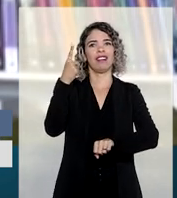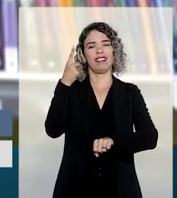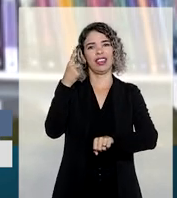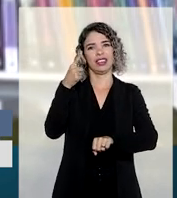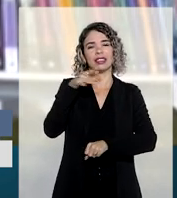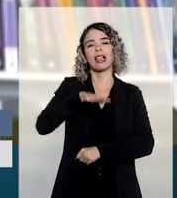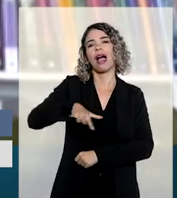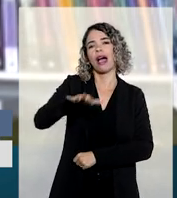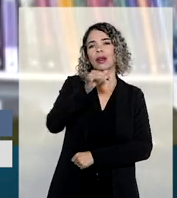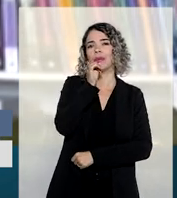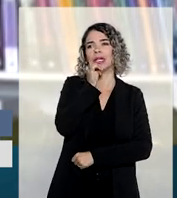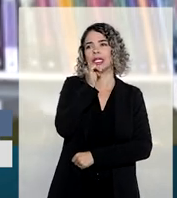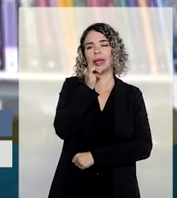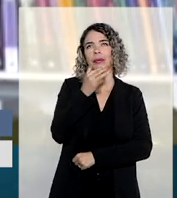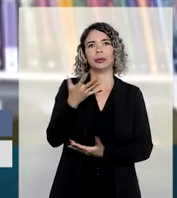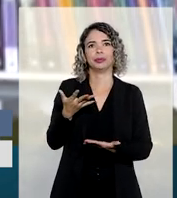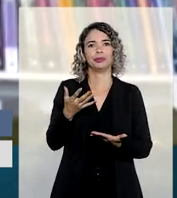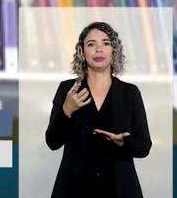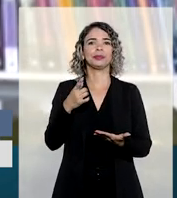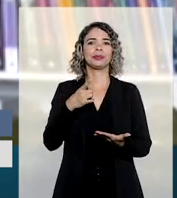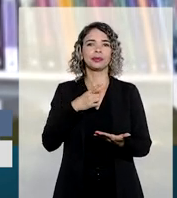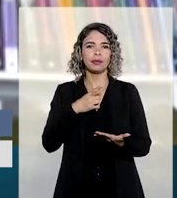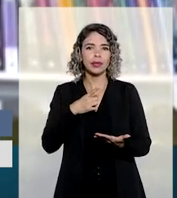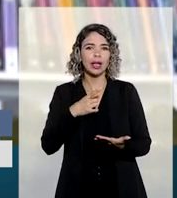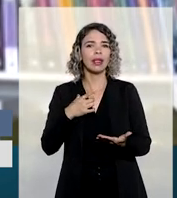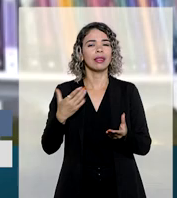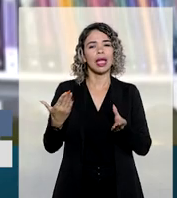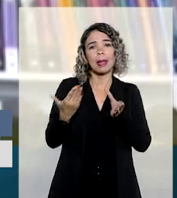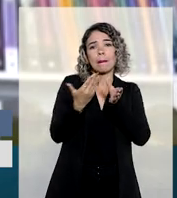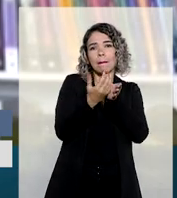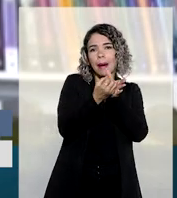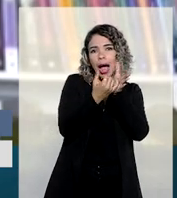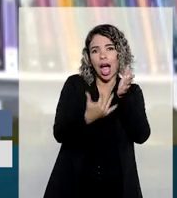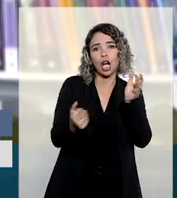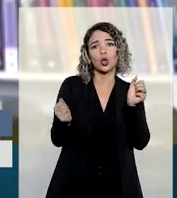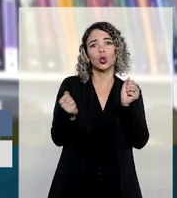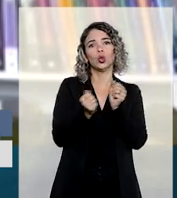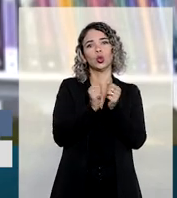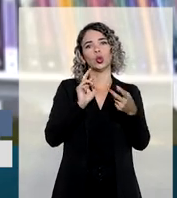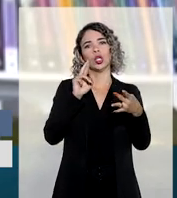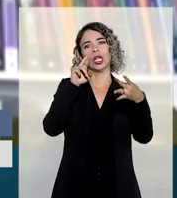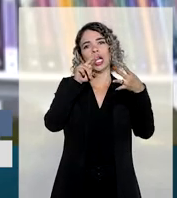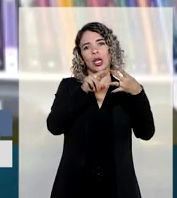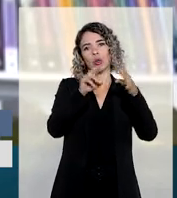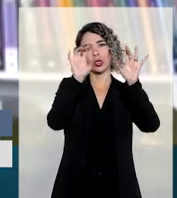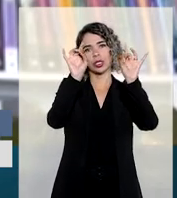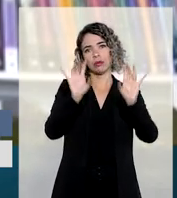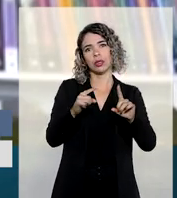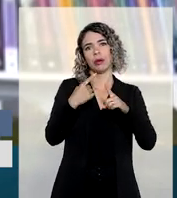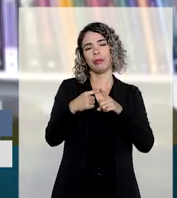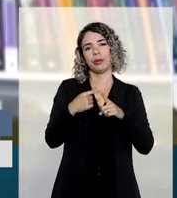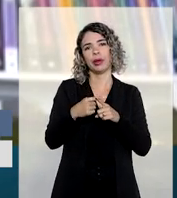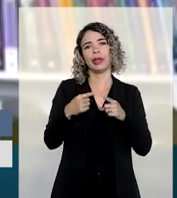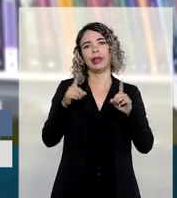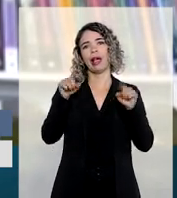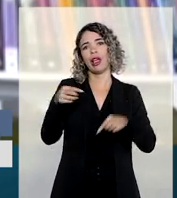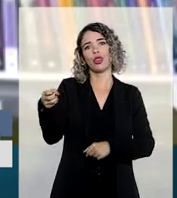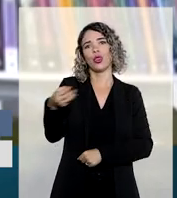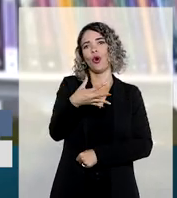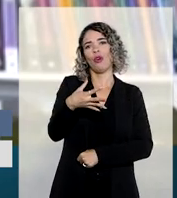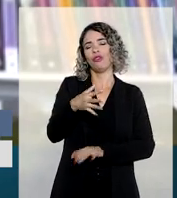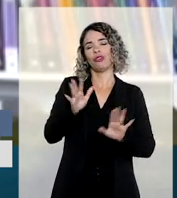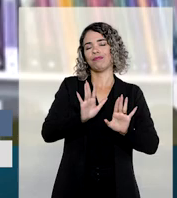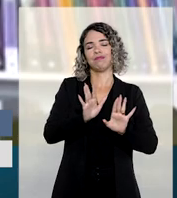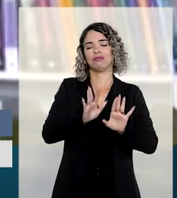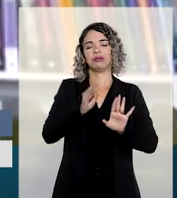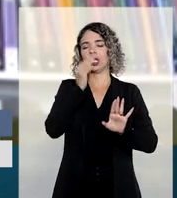âmbito de embargos previamente à interposição de recurso especial, porque você estaria aí buscando uma inovação e pode